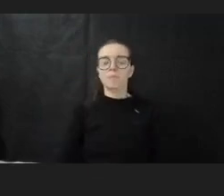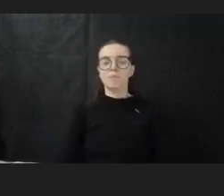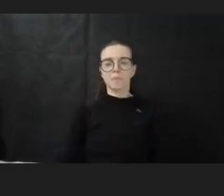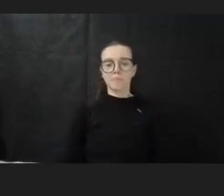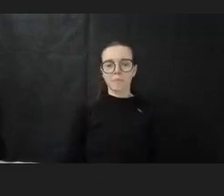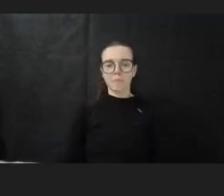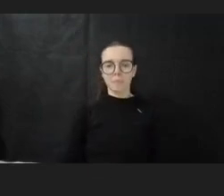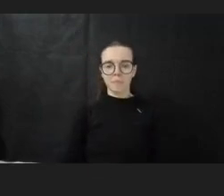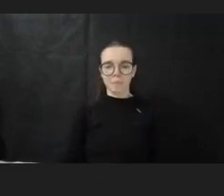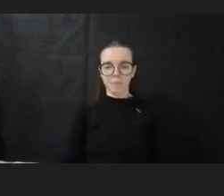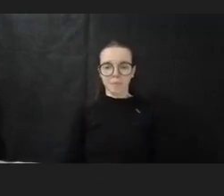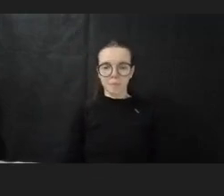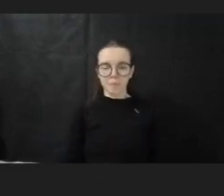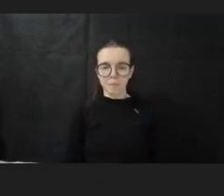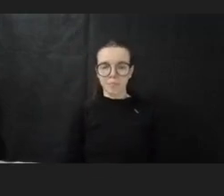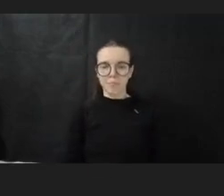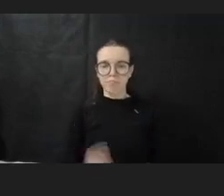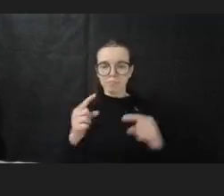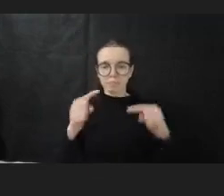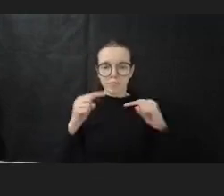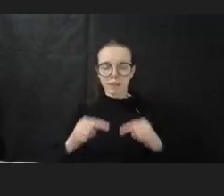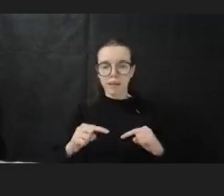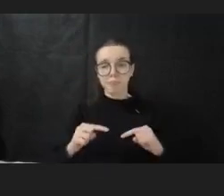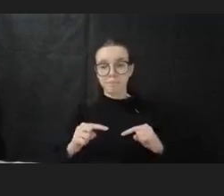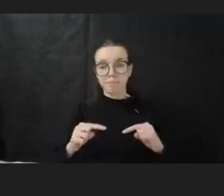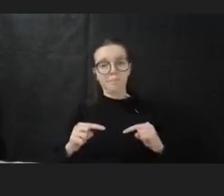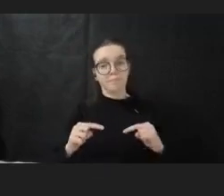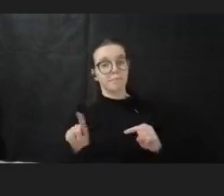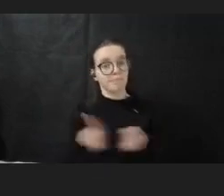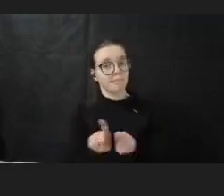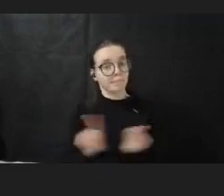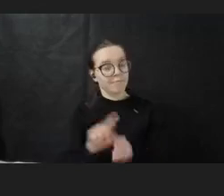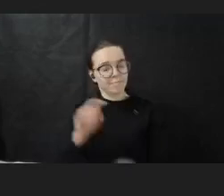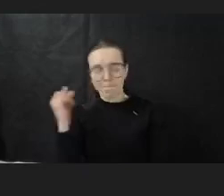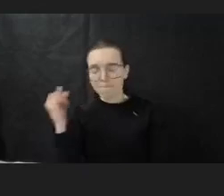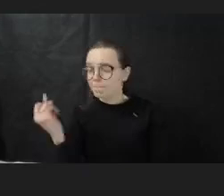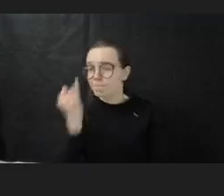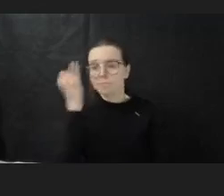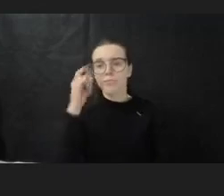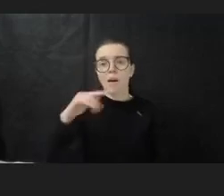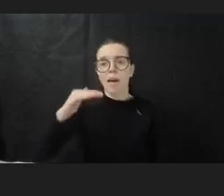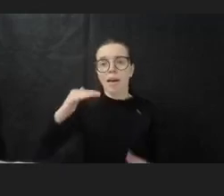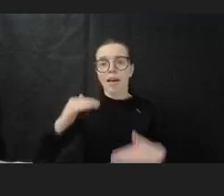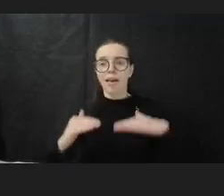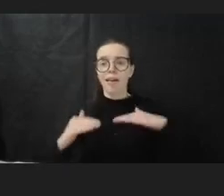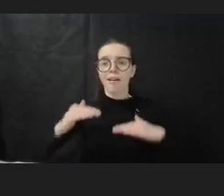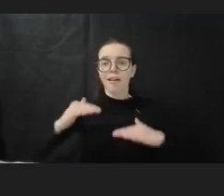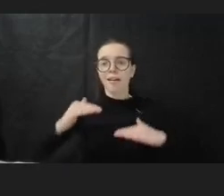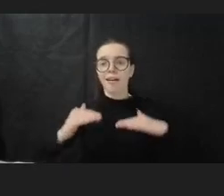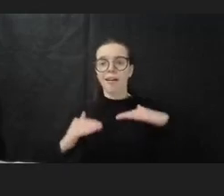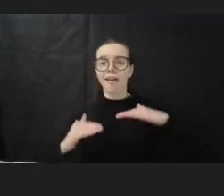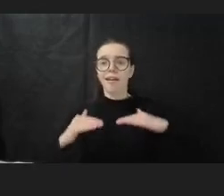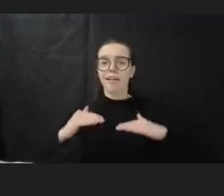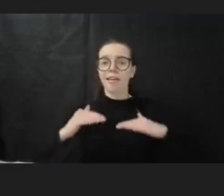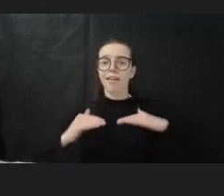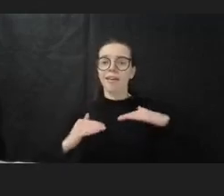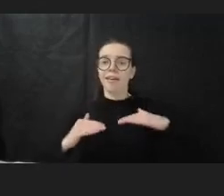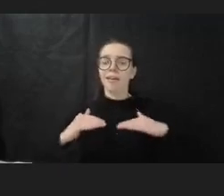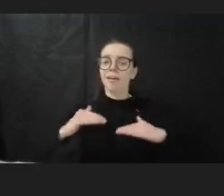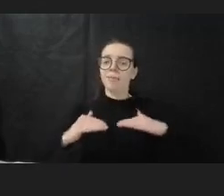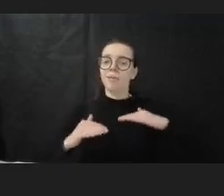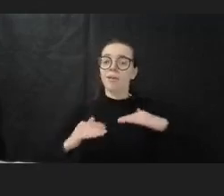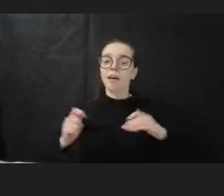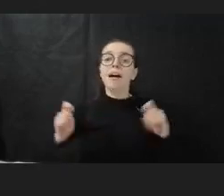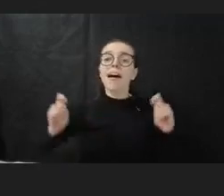Tá? Outro termo importante também, equilíbrio. Equilíbrio, a capacidade de